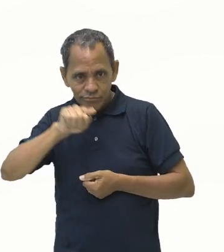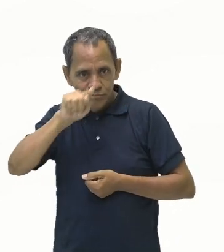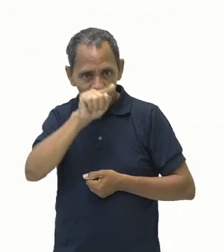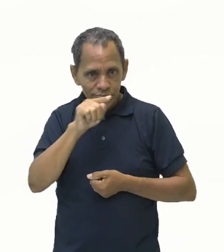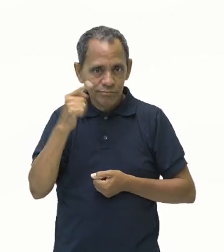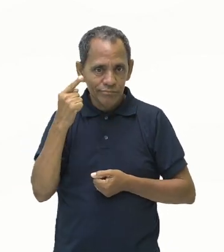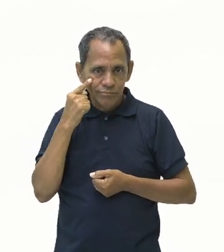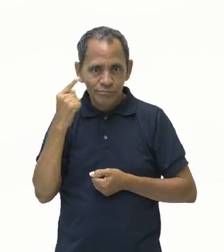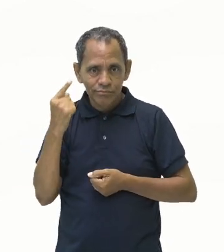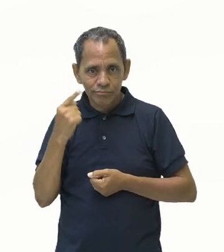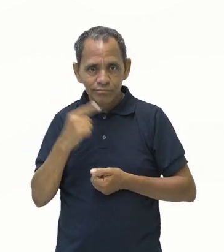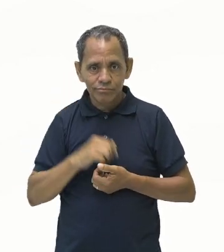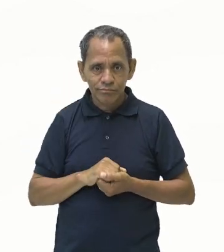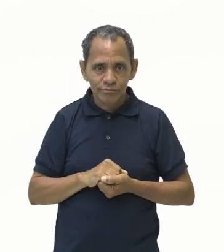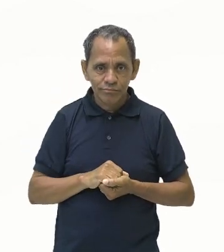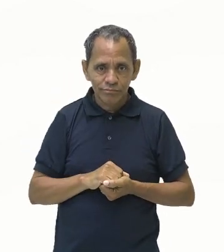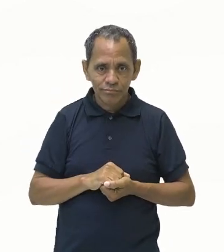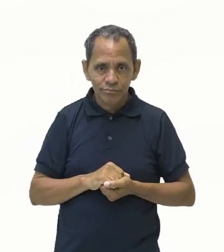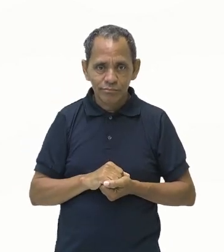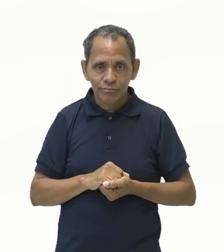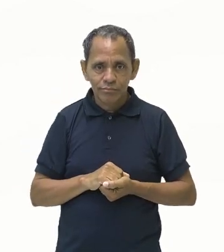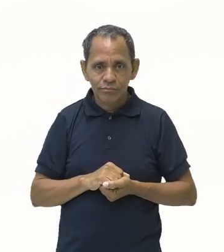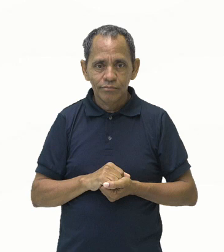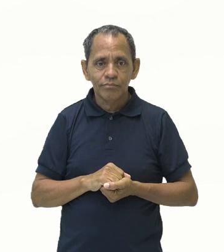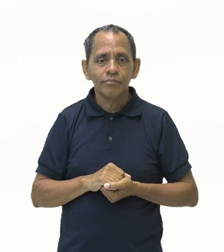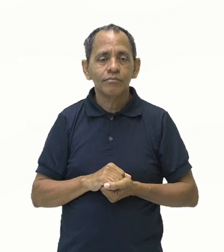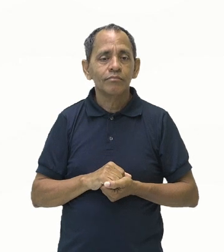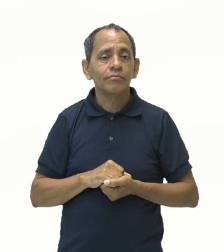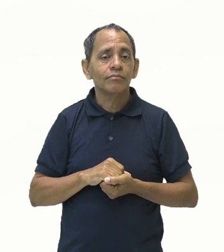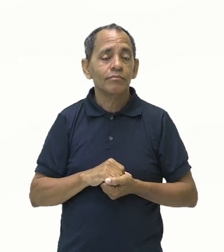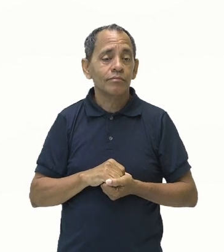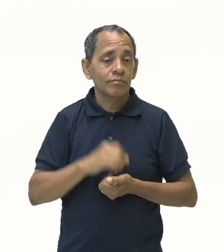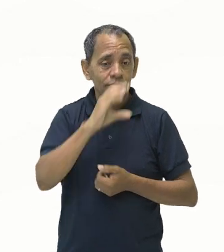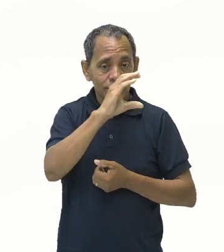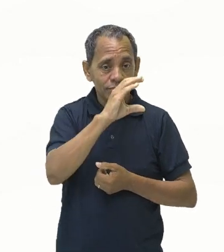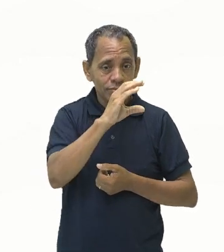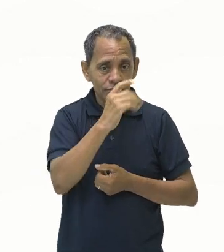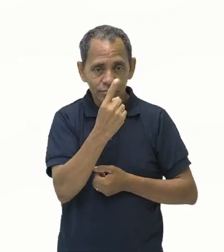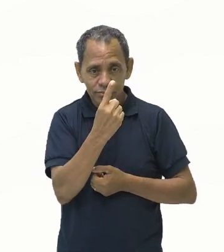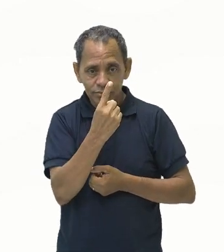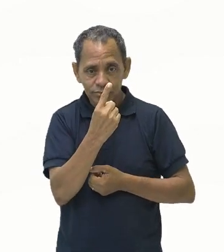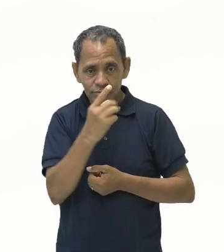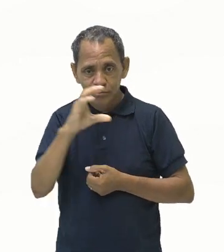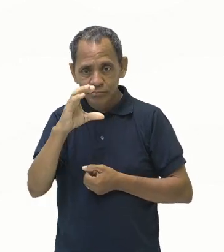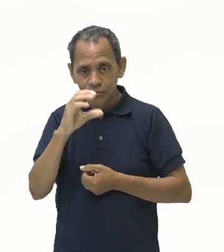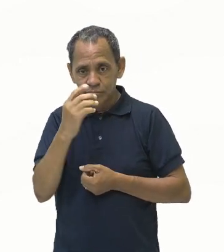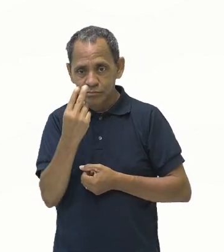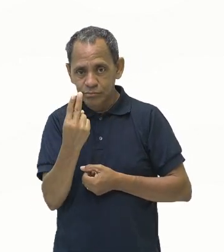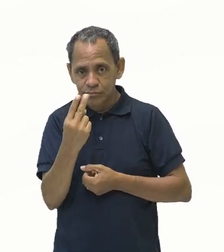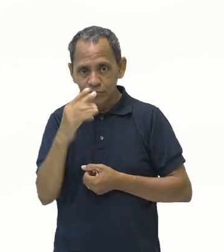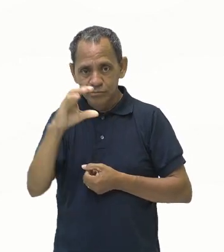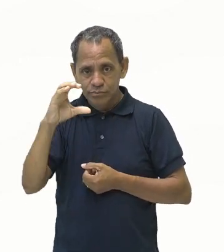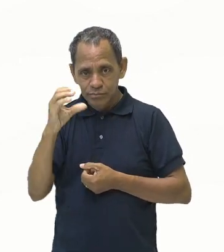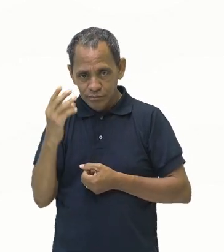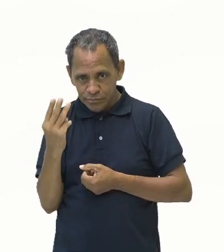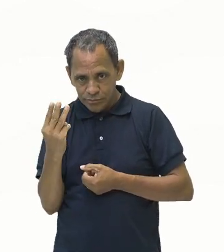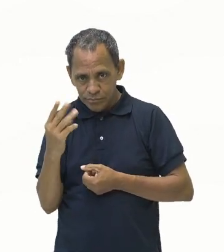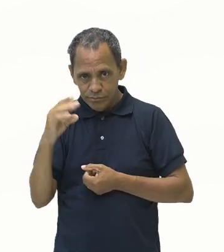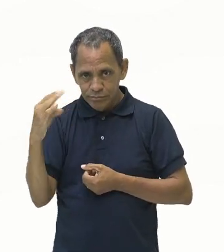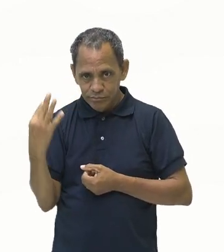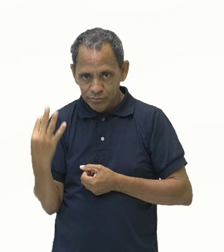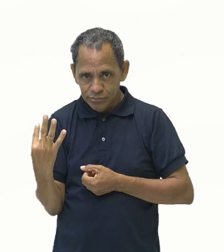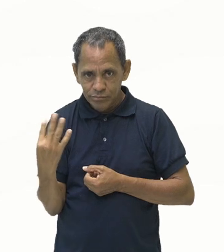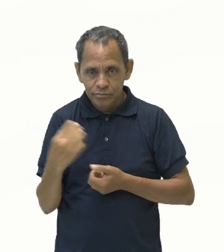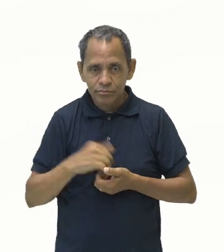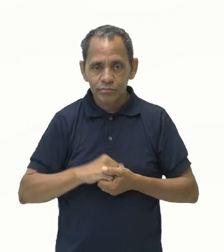É por isso que eu coloquei ele lá para cima, ó. Então, eu tenho carbono 1, 2, 3 e 4. Eu